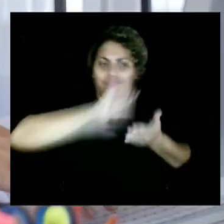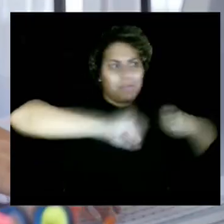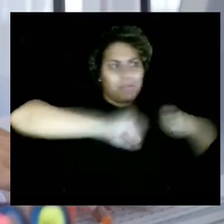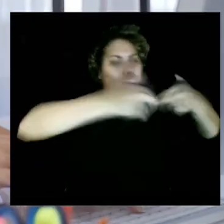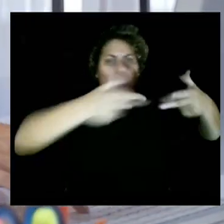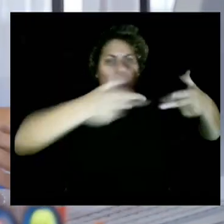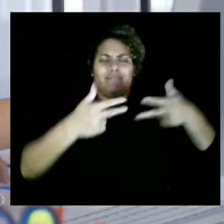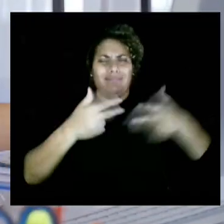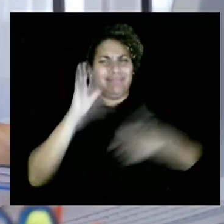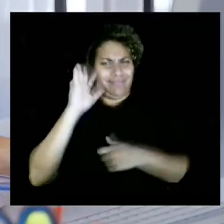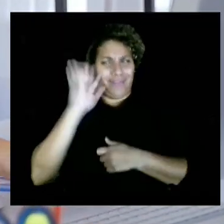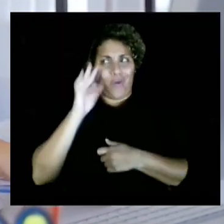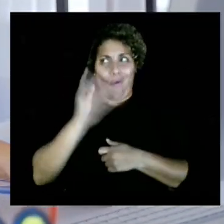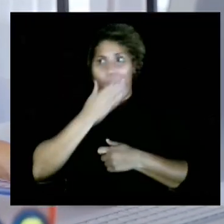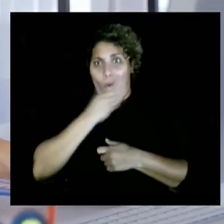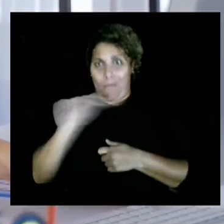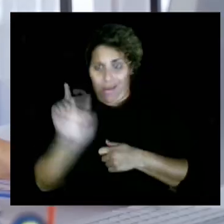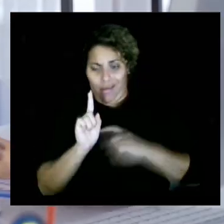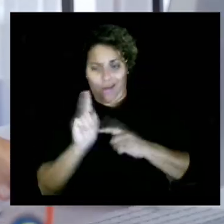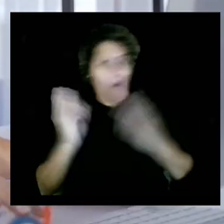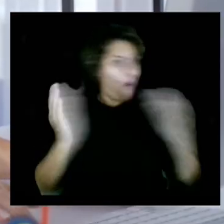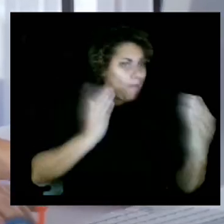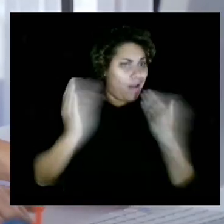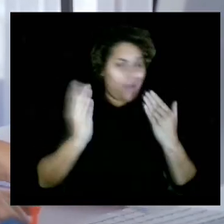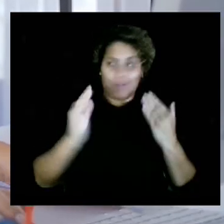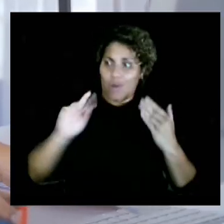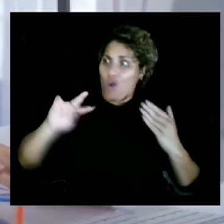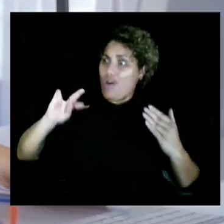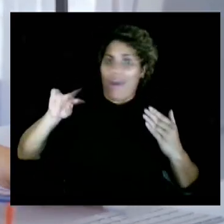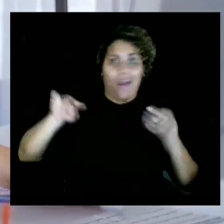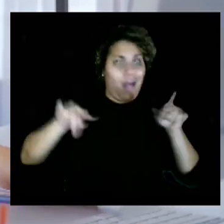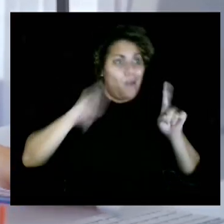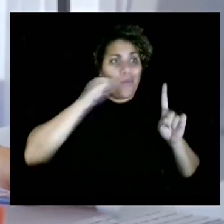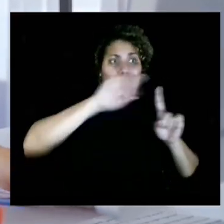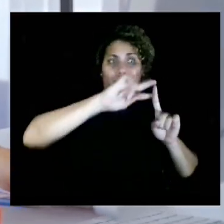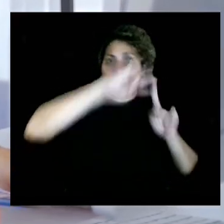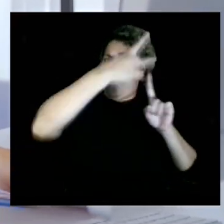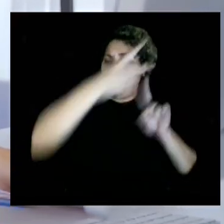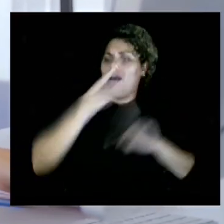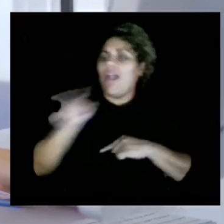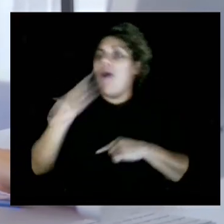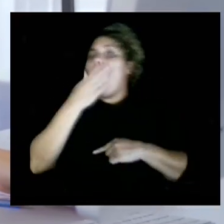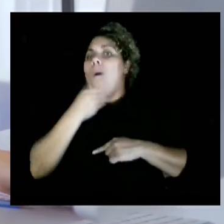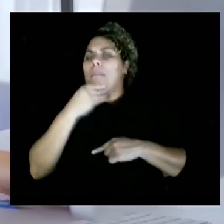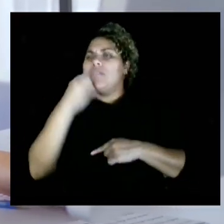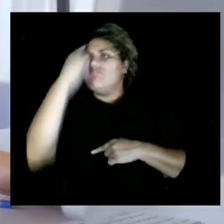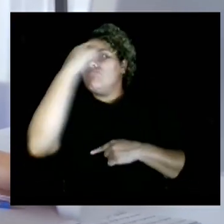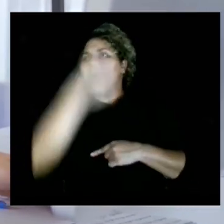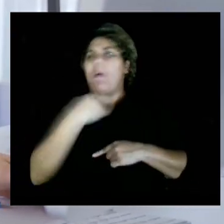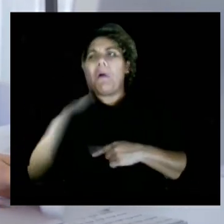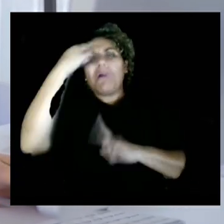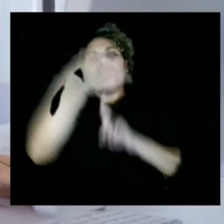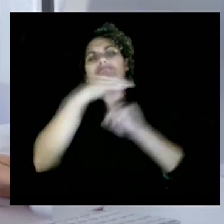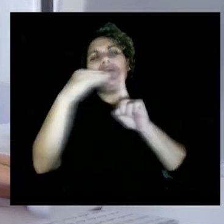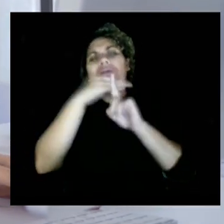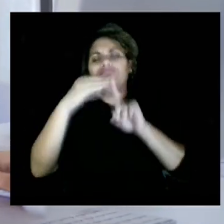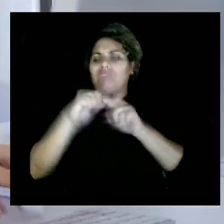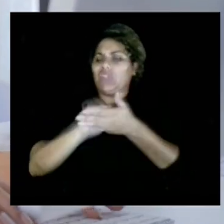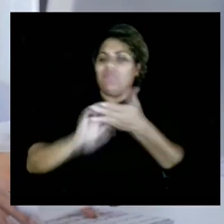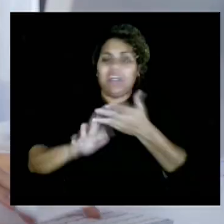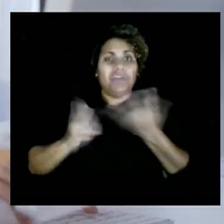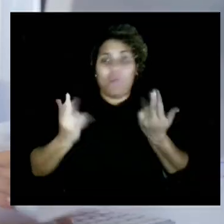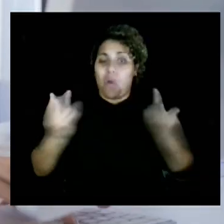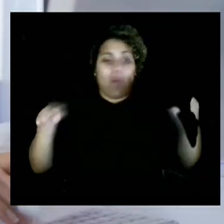gastam 1,6 horas e 1h30, respectivamente, com essas atividades. A desigualdade de gêneros